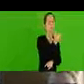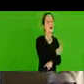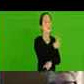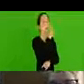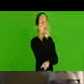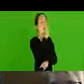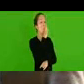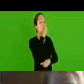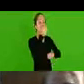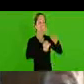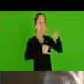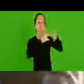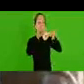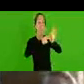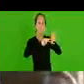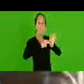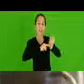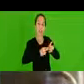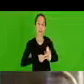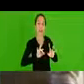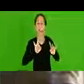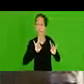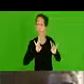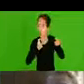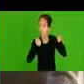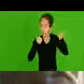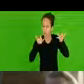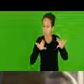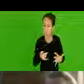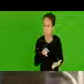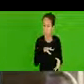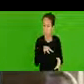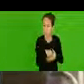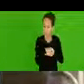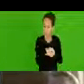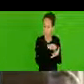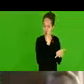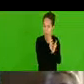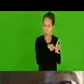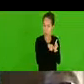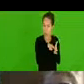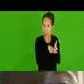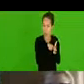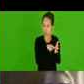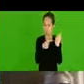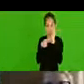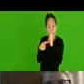descreve ou transcreve a fala dos seus sujeitos de pesquisa ou dos seus grupos de pesquisa, daquelas pessoas que estão